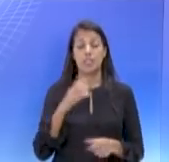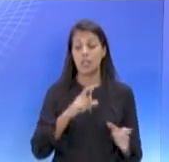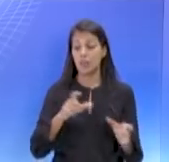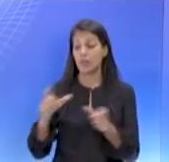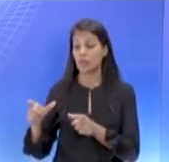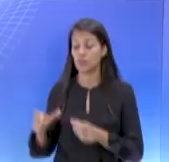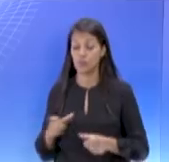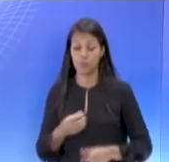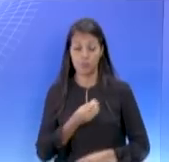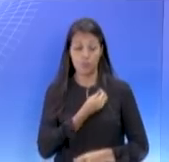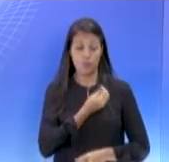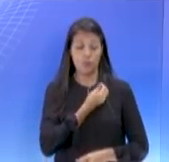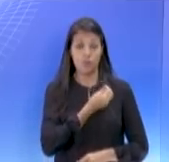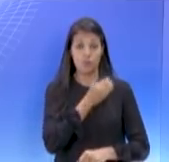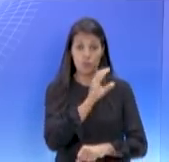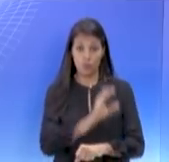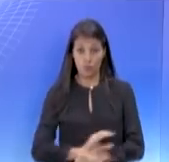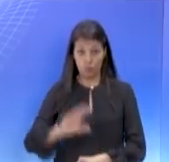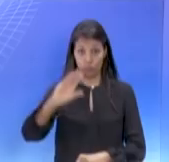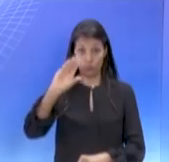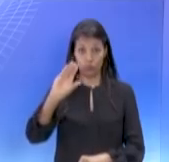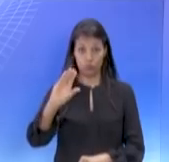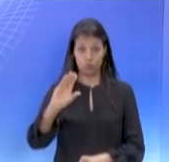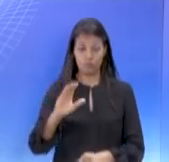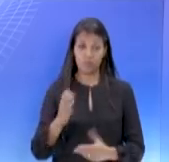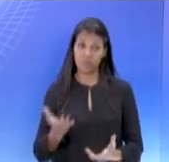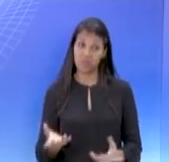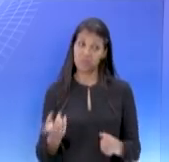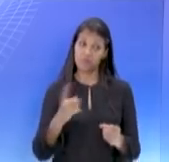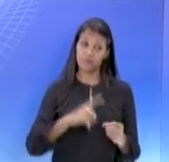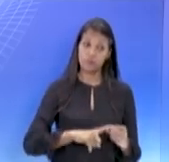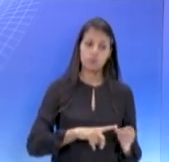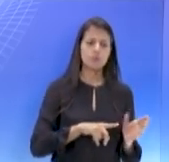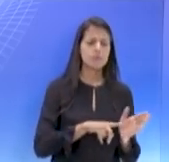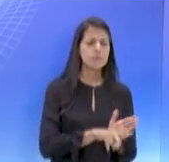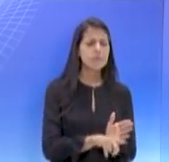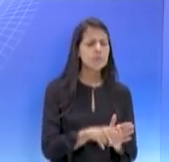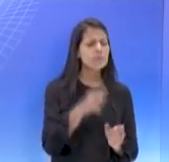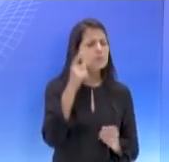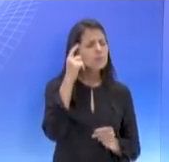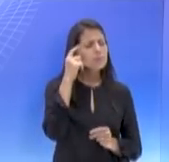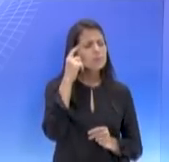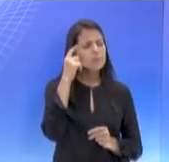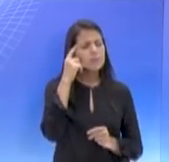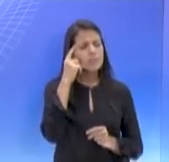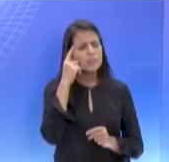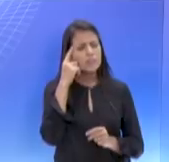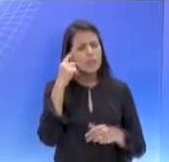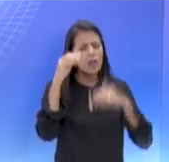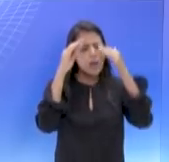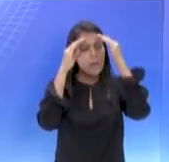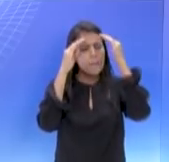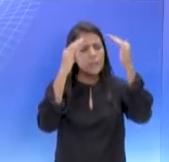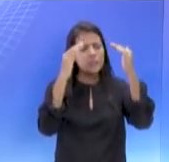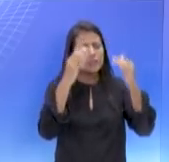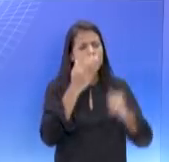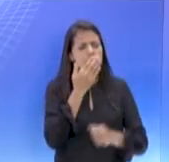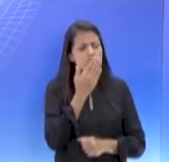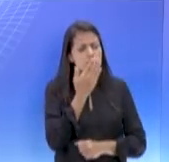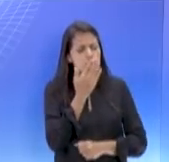cultural? O que está falando o enunciado? Vamos voltar rapidinho lá. São reconhecidos aos índios sua organização